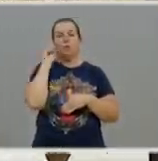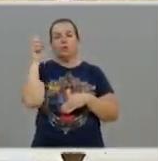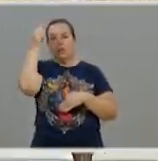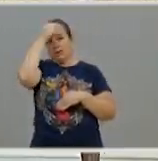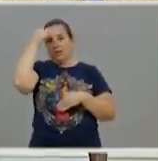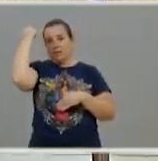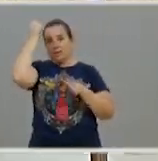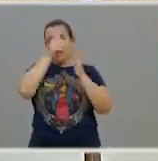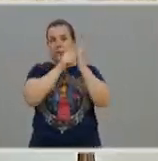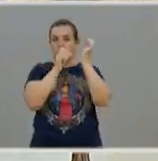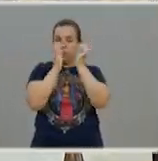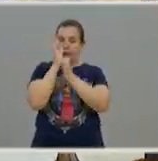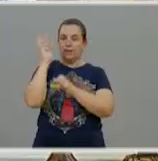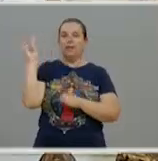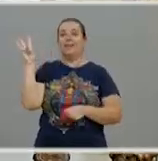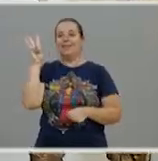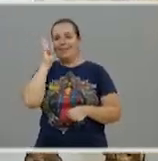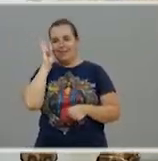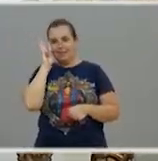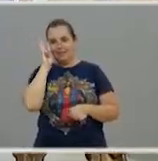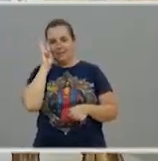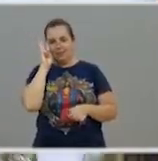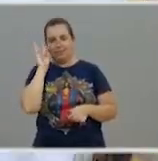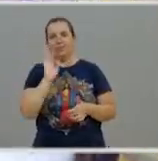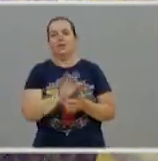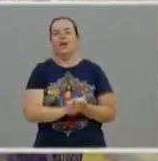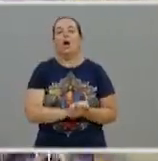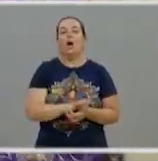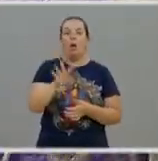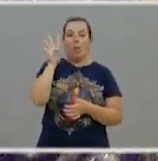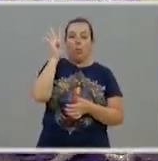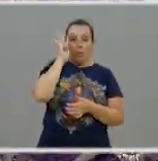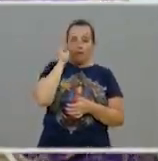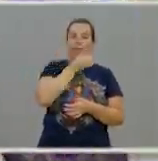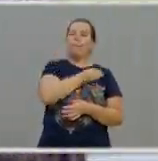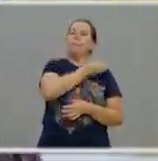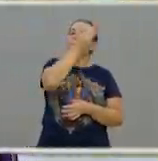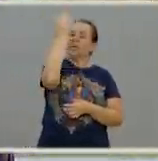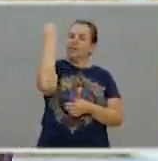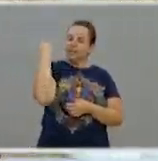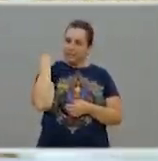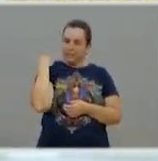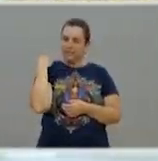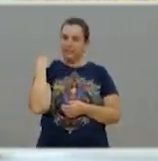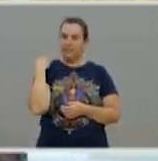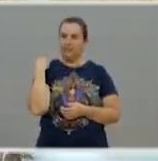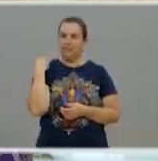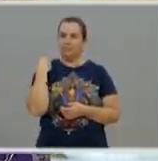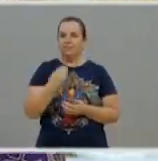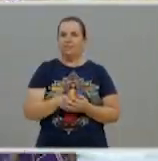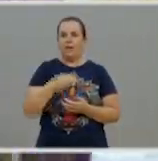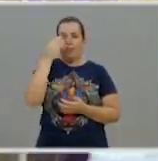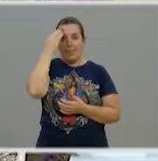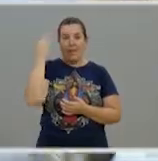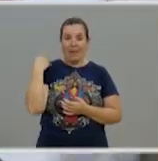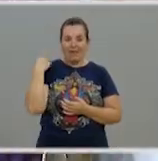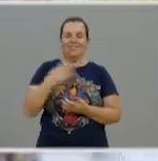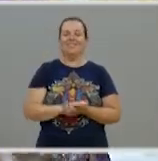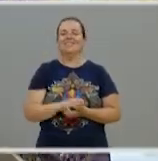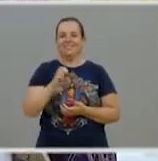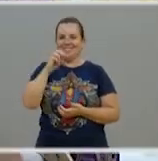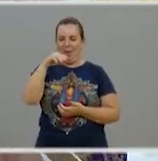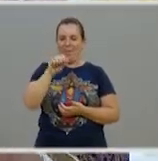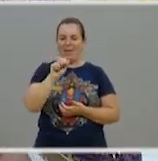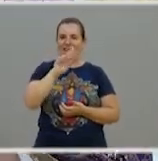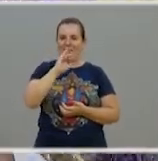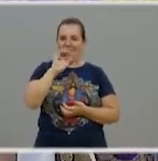na terça, você é sempre bem-vindo. Agora temos ainda a quarta-feira mariana, você vem, tem a missa às